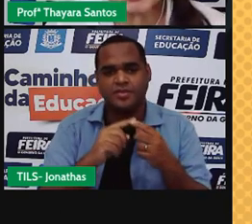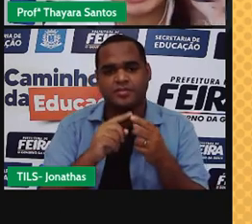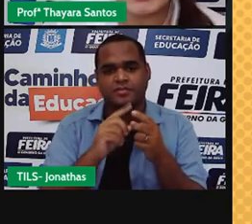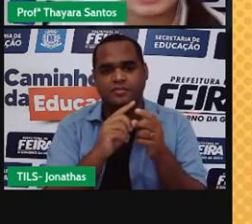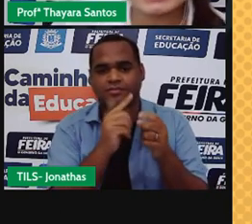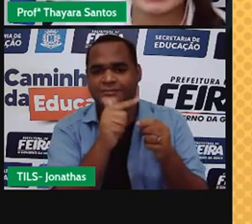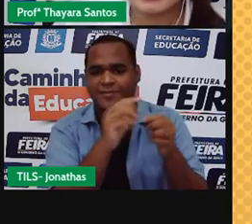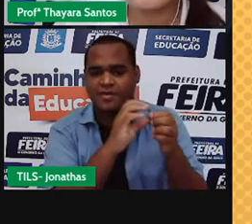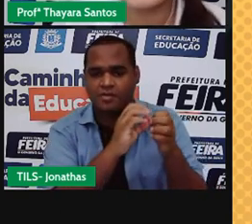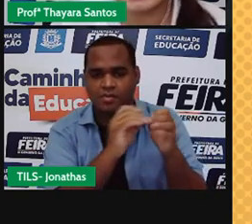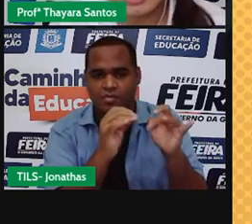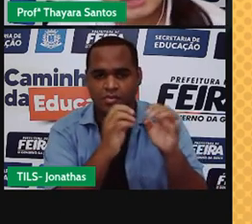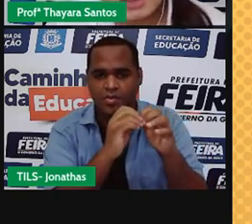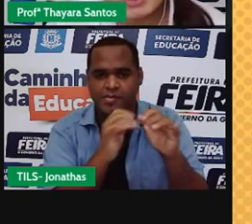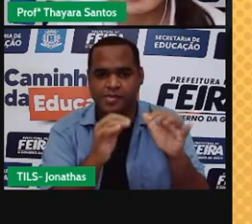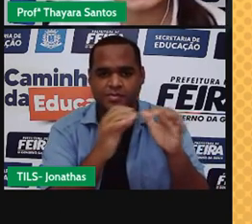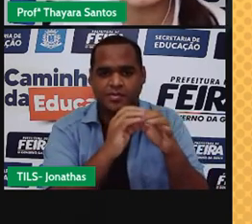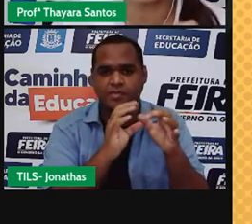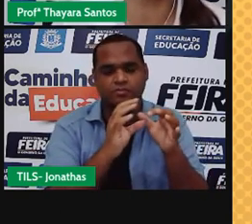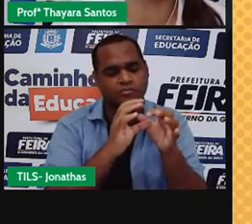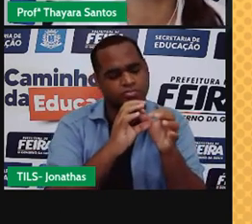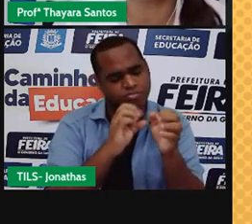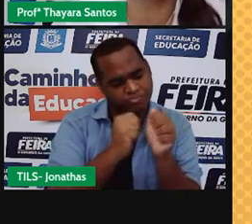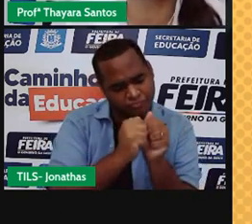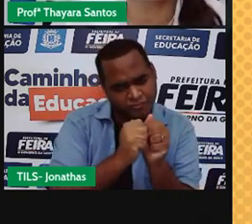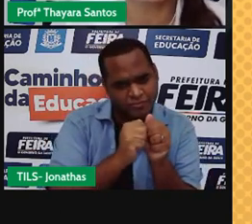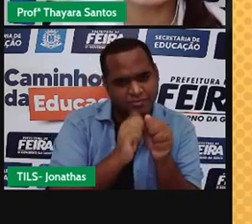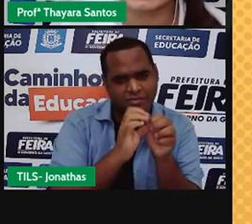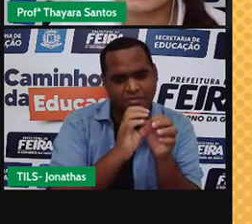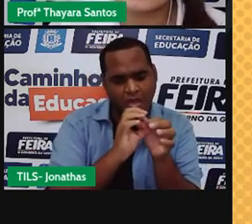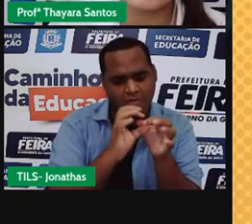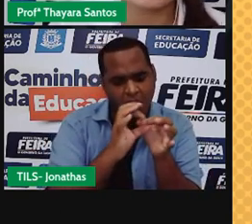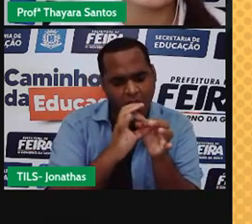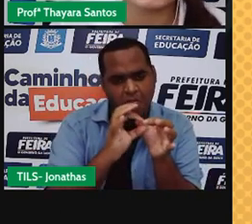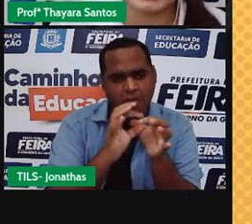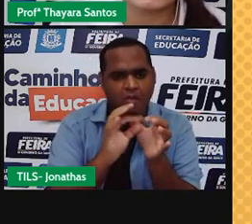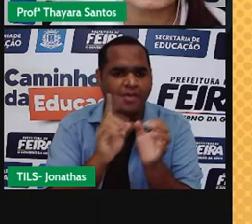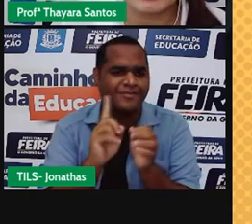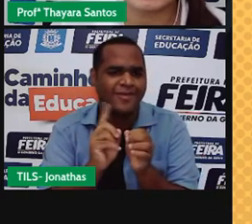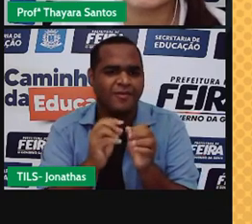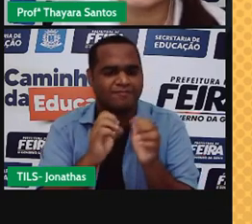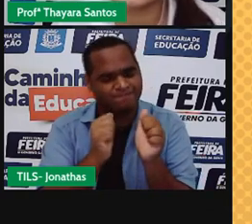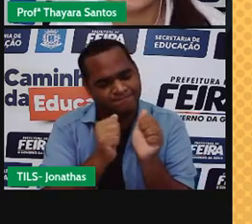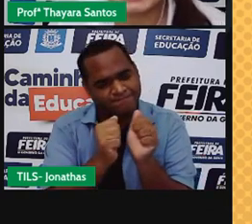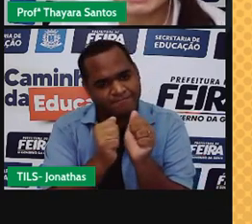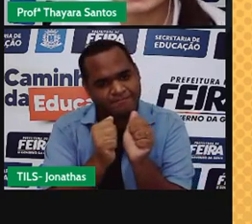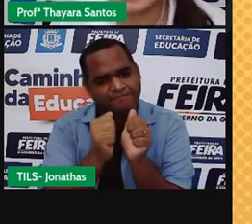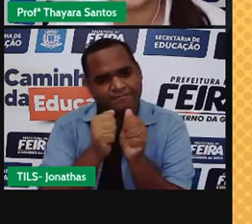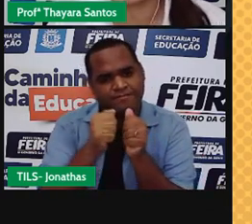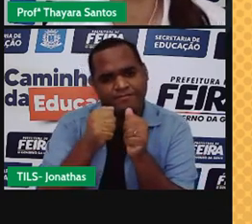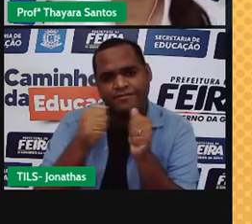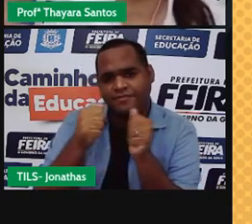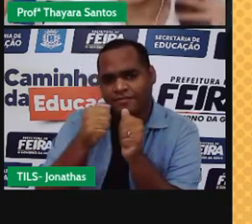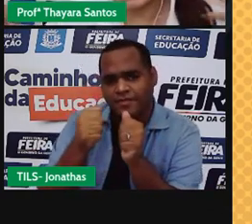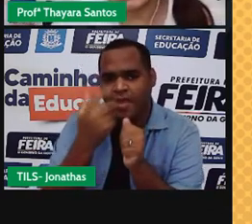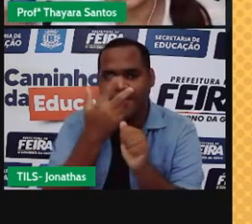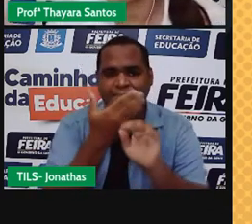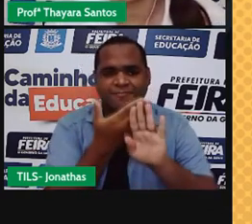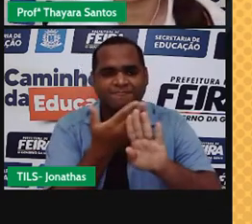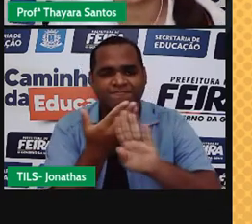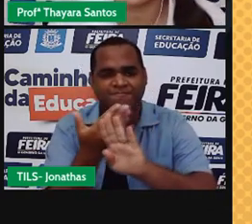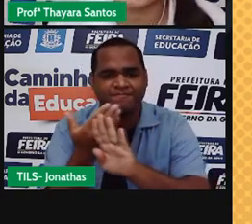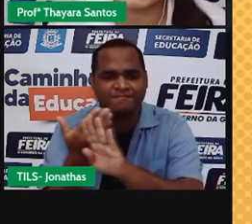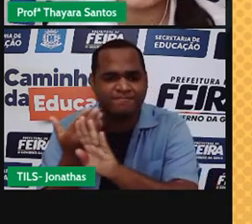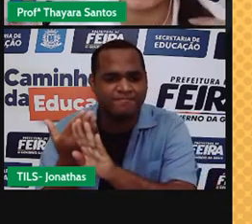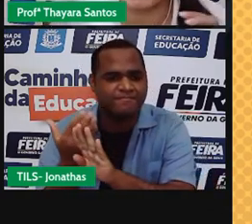das moléculas próximos, mas não estão tão juntinhos como no estado sólido. Eles estão mais ali separados, eles